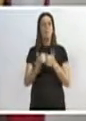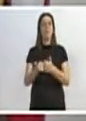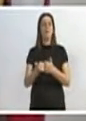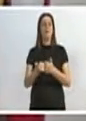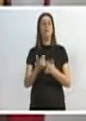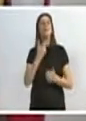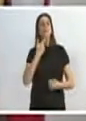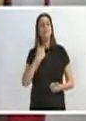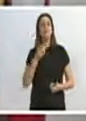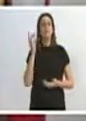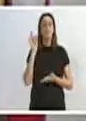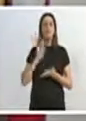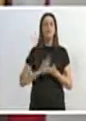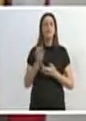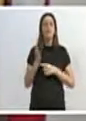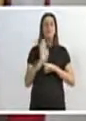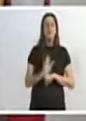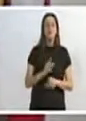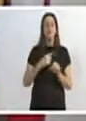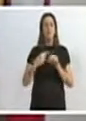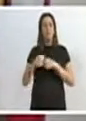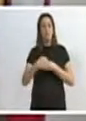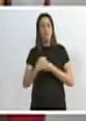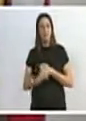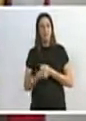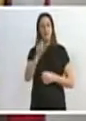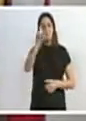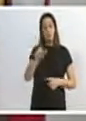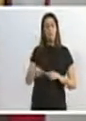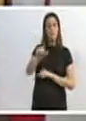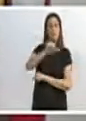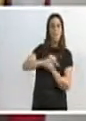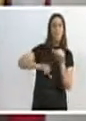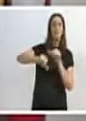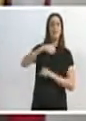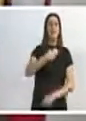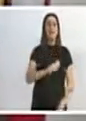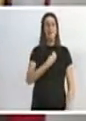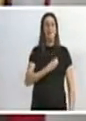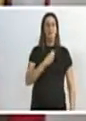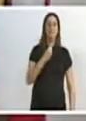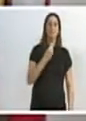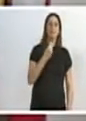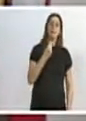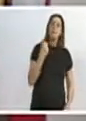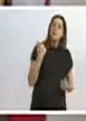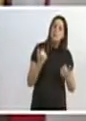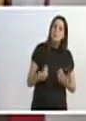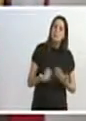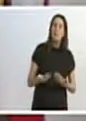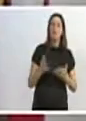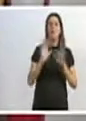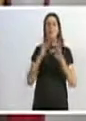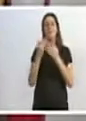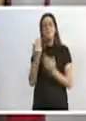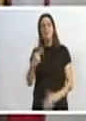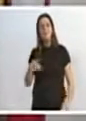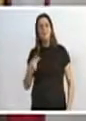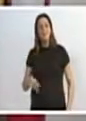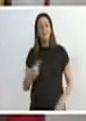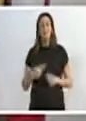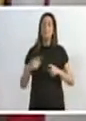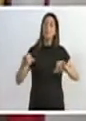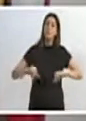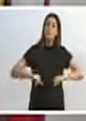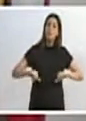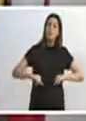nossa cidade, deseja transformar a vida das pessoas, deseja transformar a vida das crianças, dos jovens e das famílias dessas crianças, desses jovens que sofriam